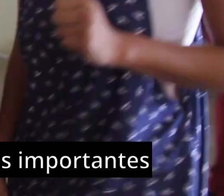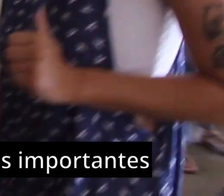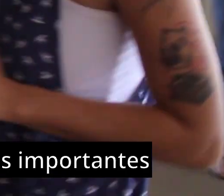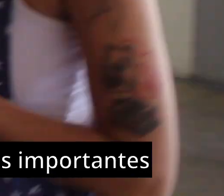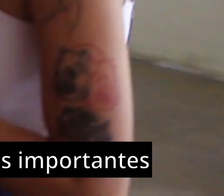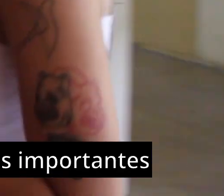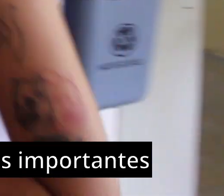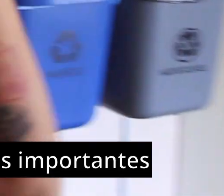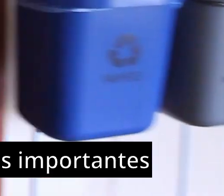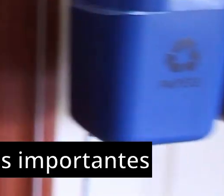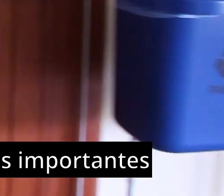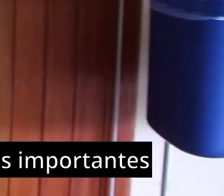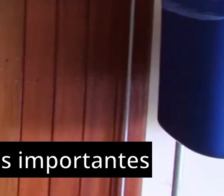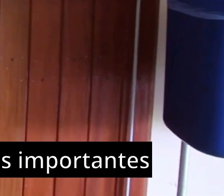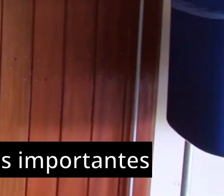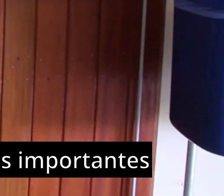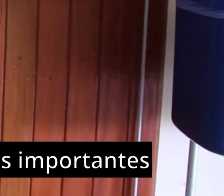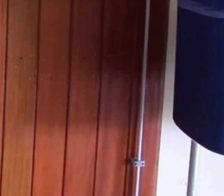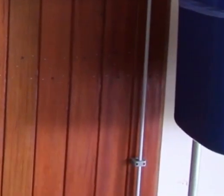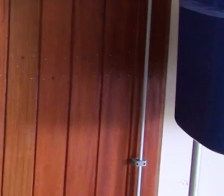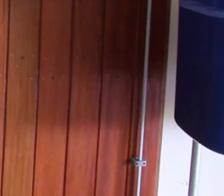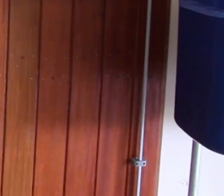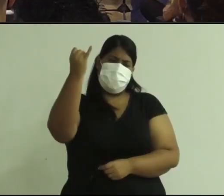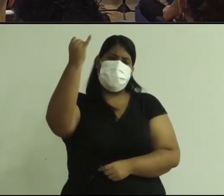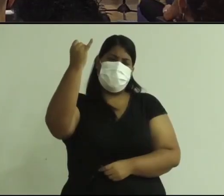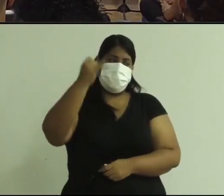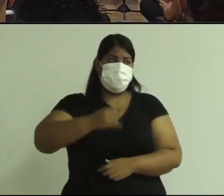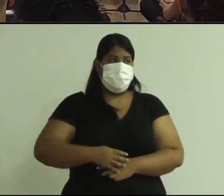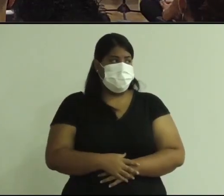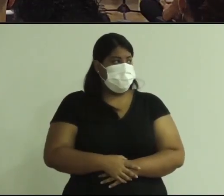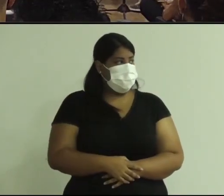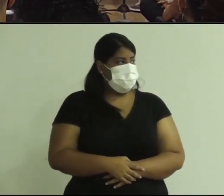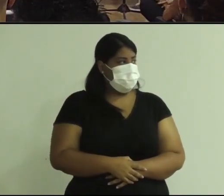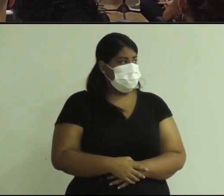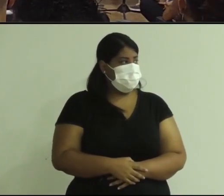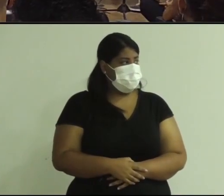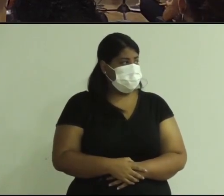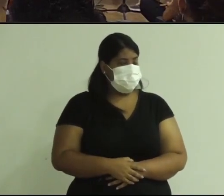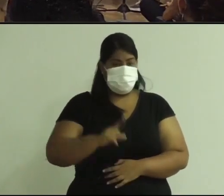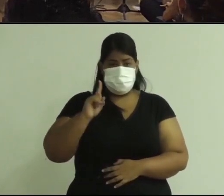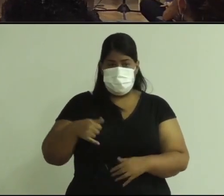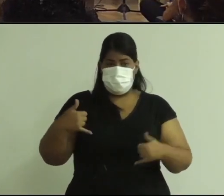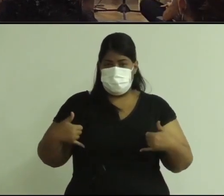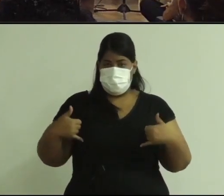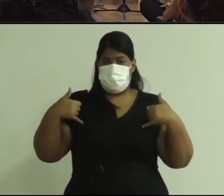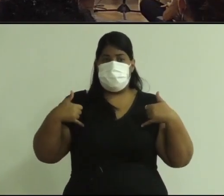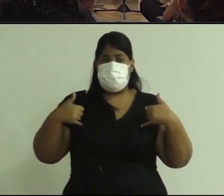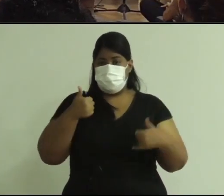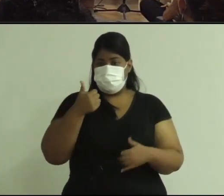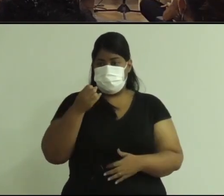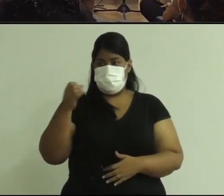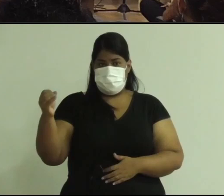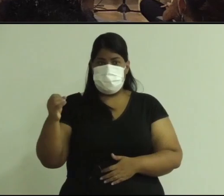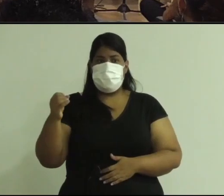2022 é um ano de efemérides importantes. É o aniversário de 100 anos da Semana